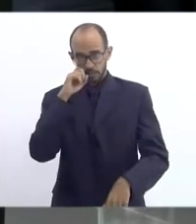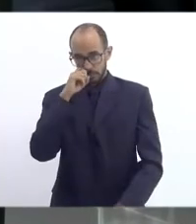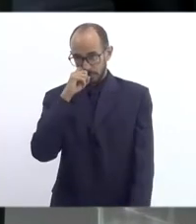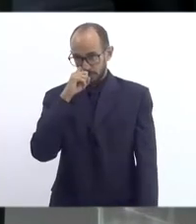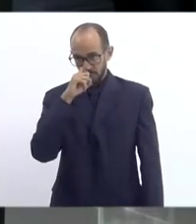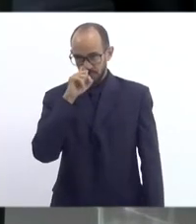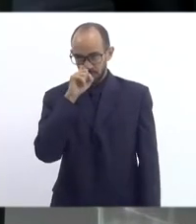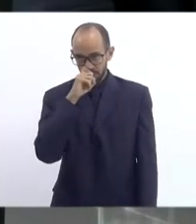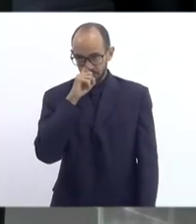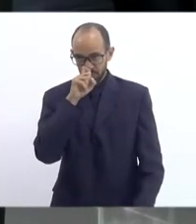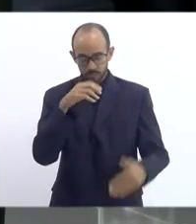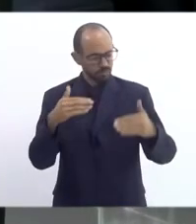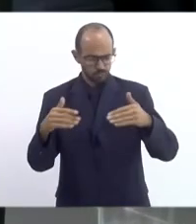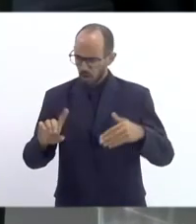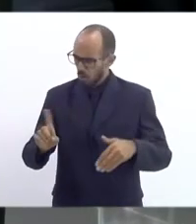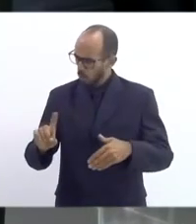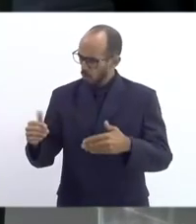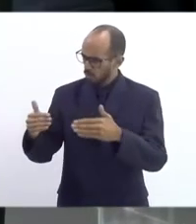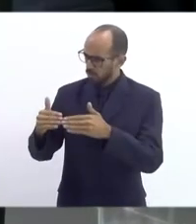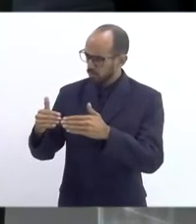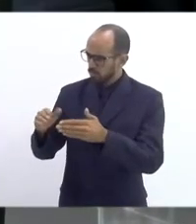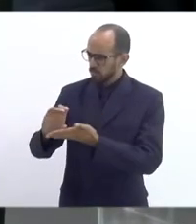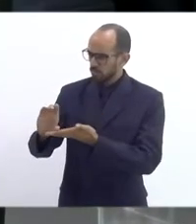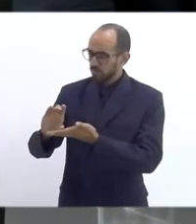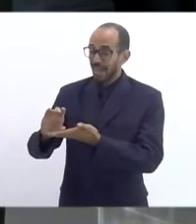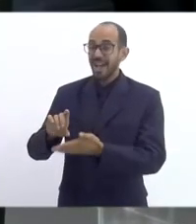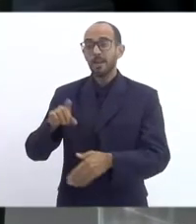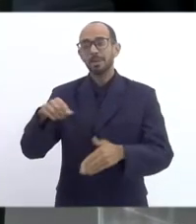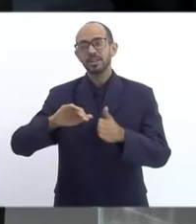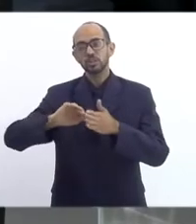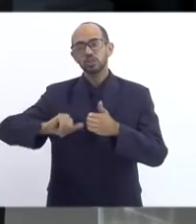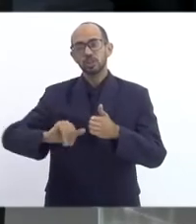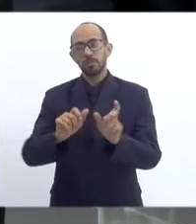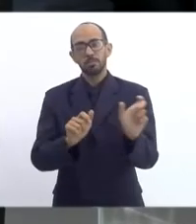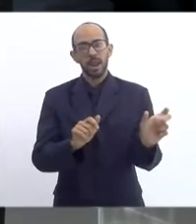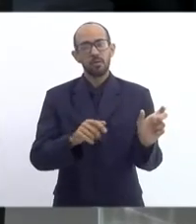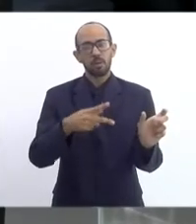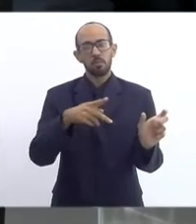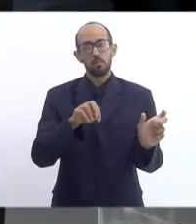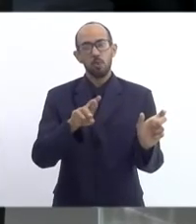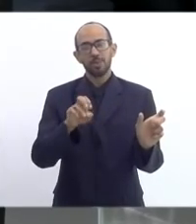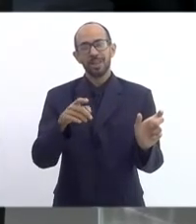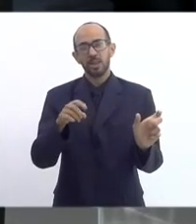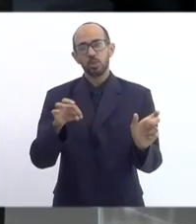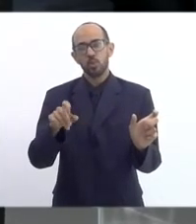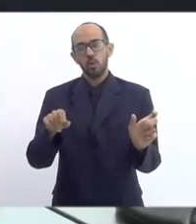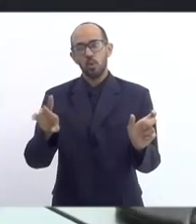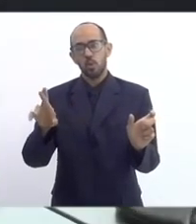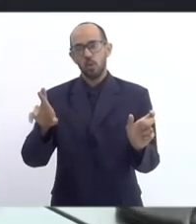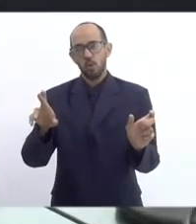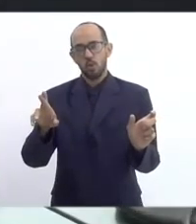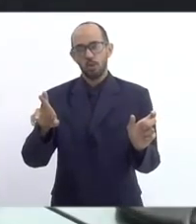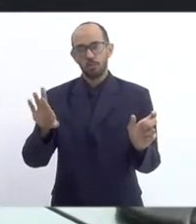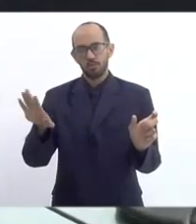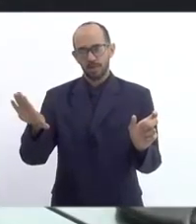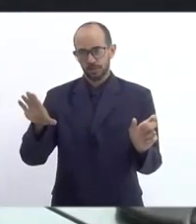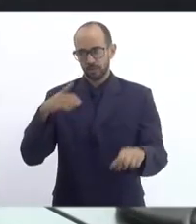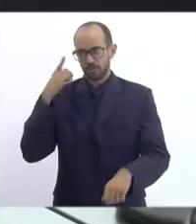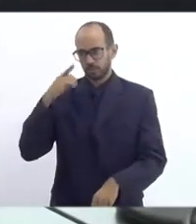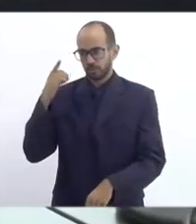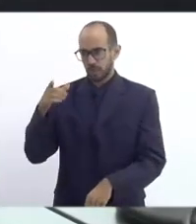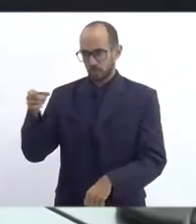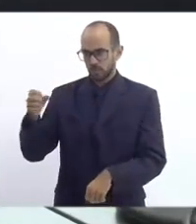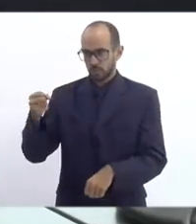pela constitucionalidade. É para tirar portadores. Mas, deputado Márcio, se você